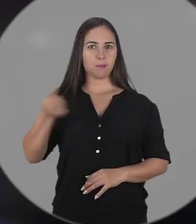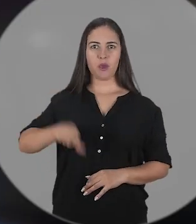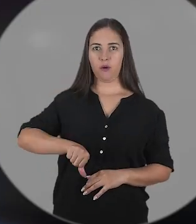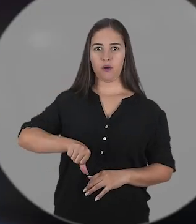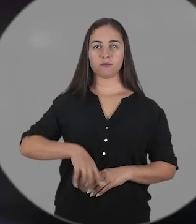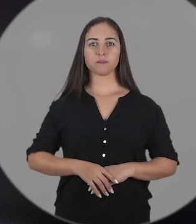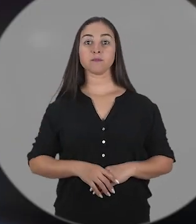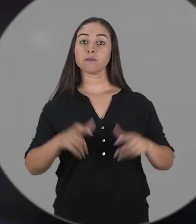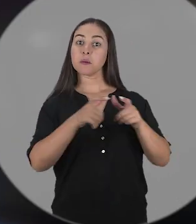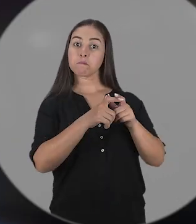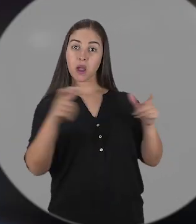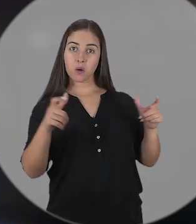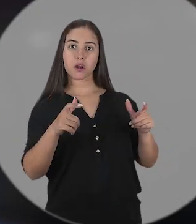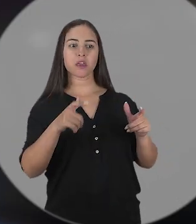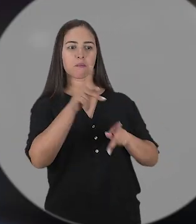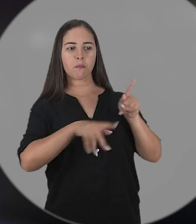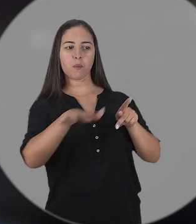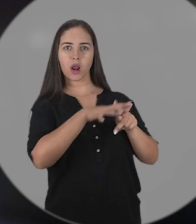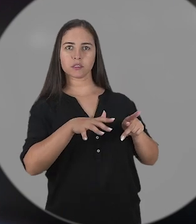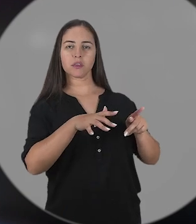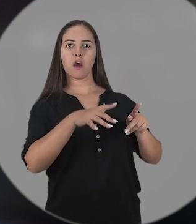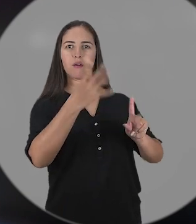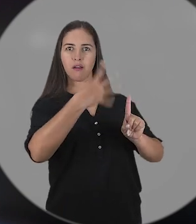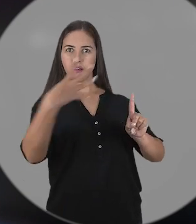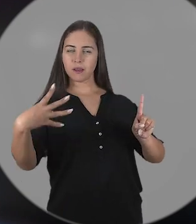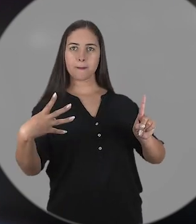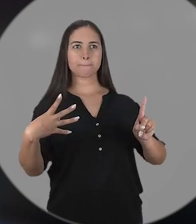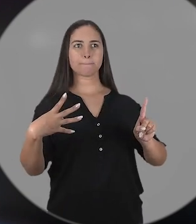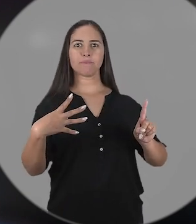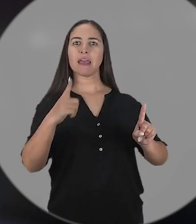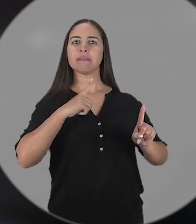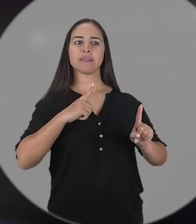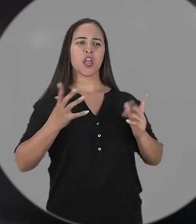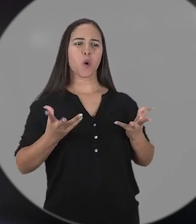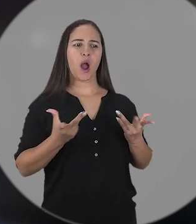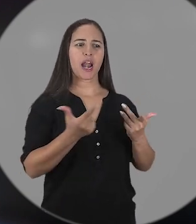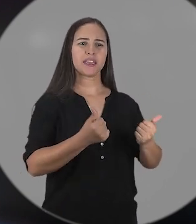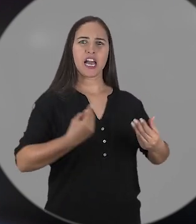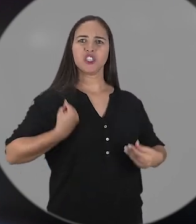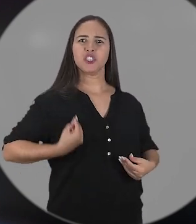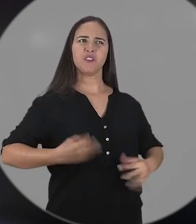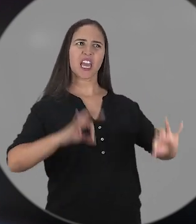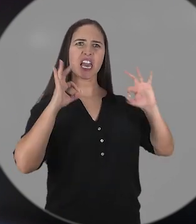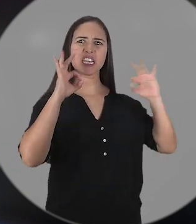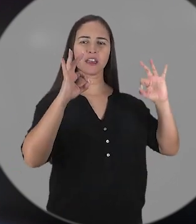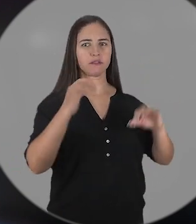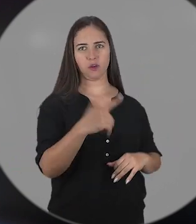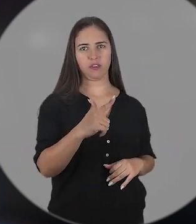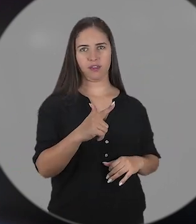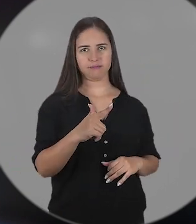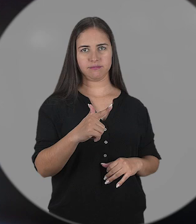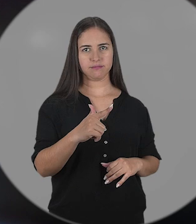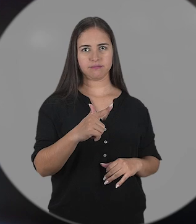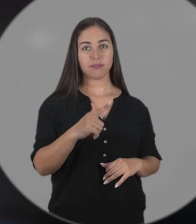da população LGBTQIA+, não é uma população que tem uma qualidade de vida excelente, ao contrário, que vive com